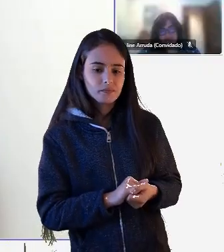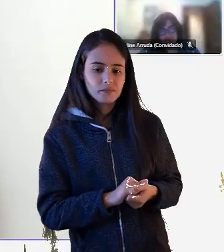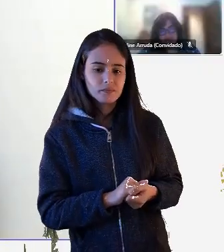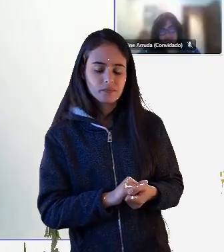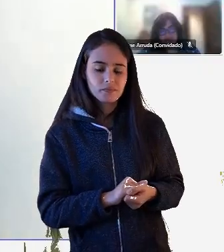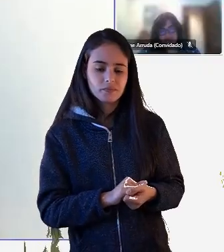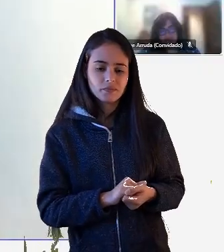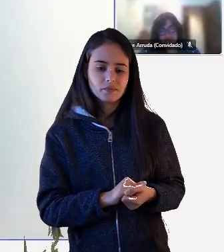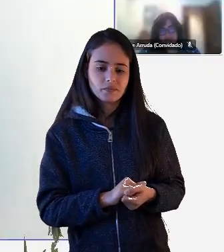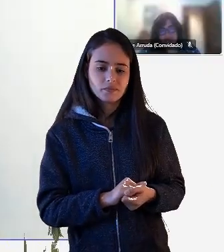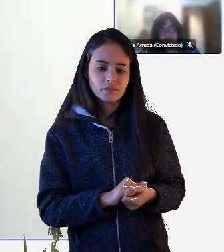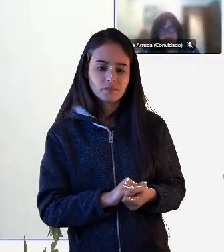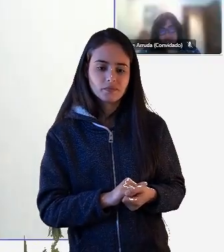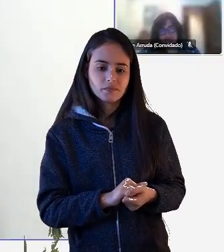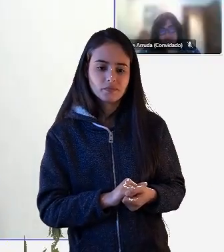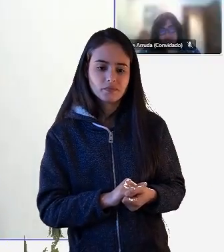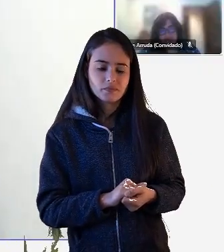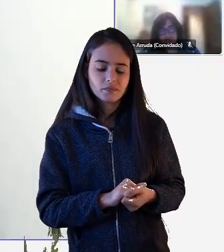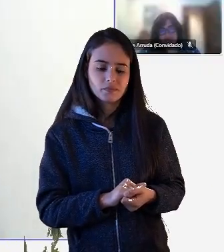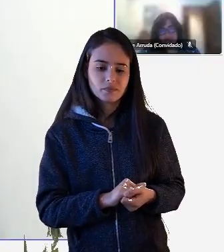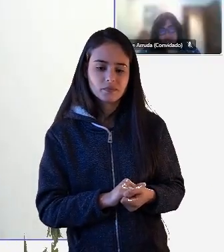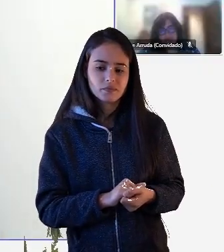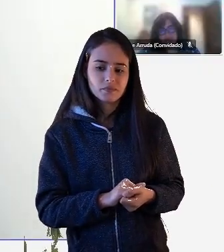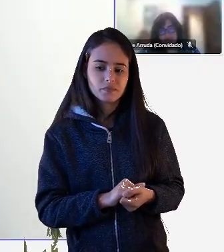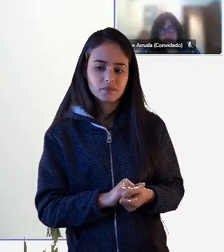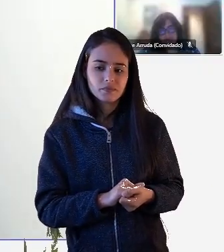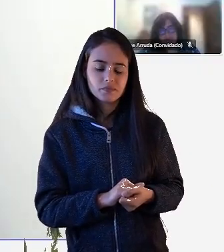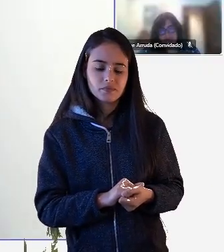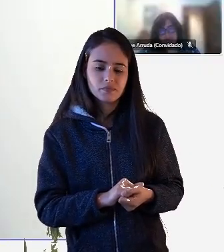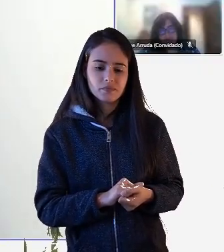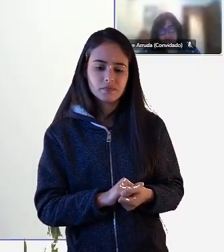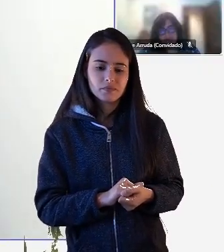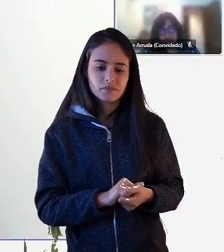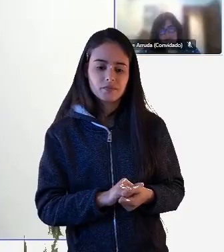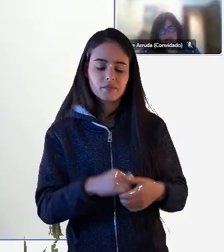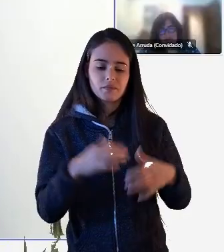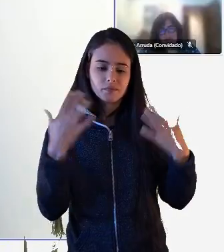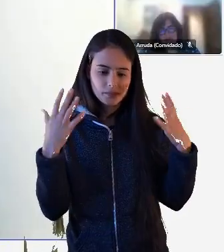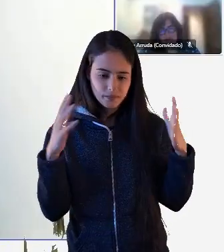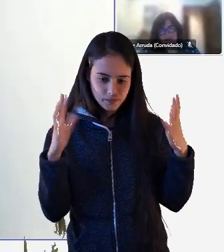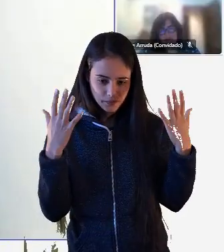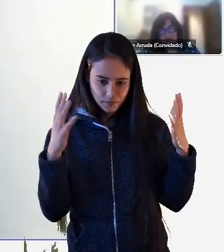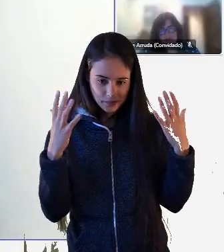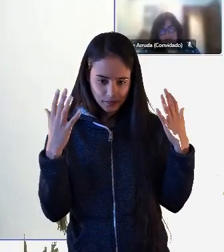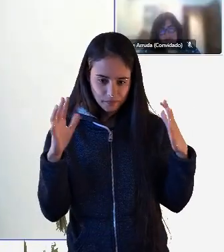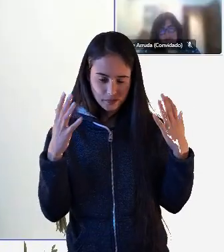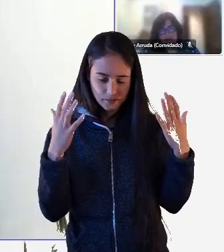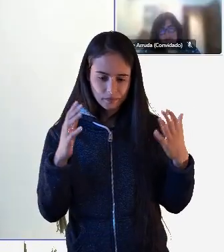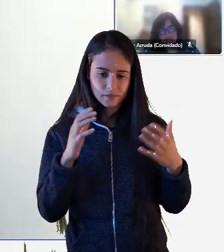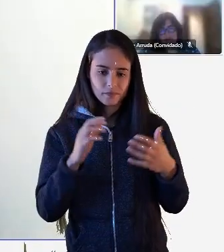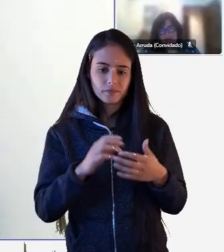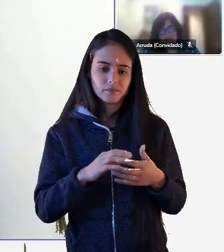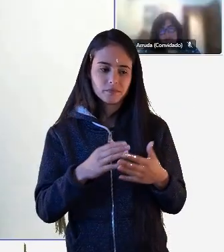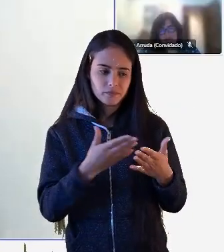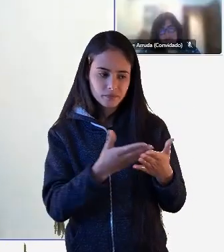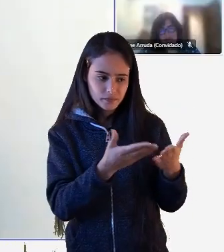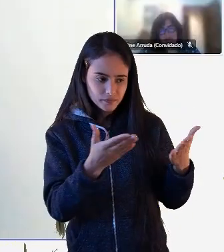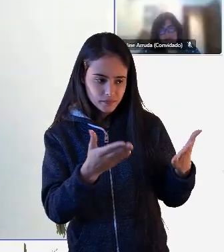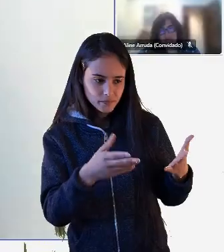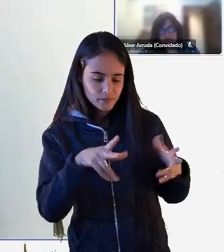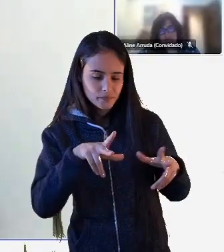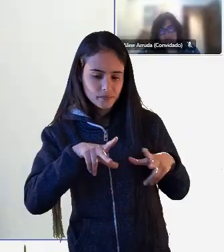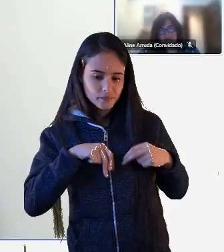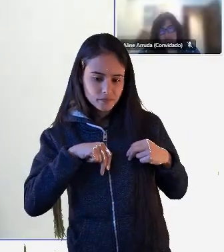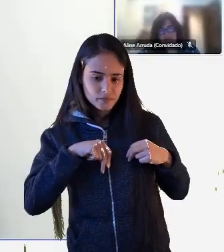para imaginar a próxima feira como uma coisa realmente bastante impactante aqui para o sul de Minas, não só com o